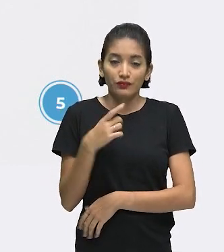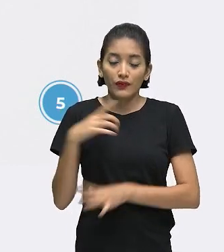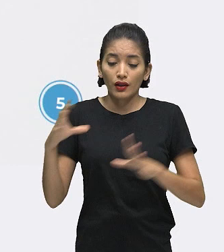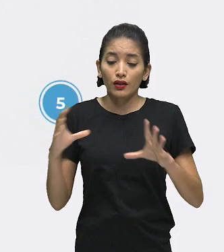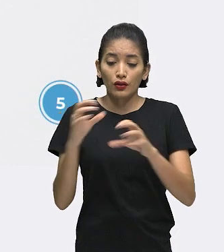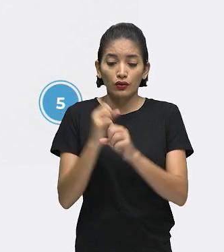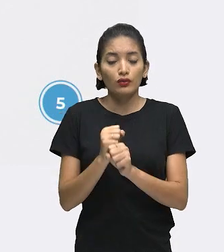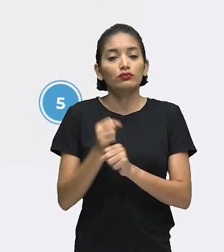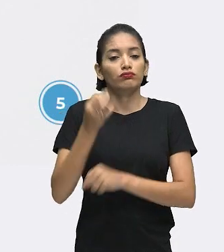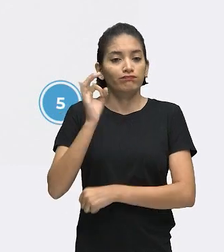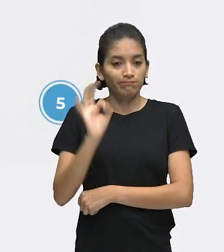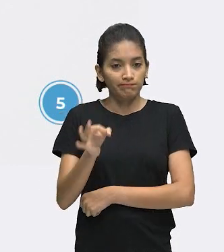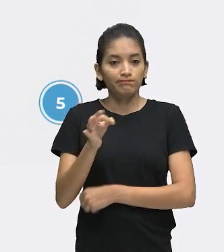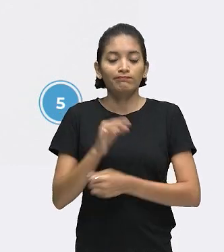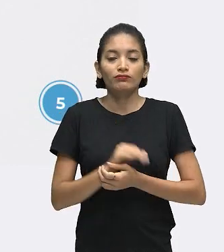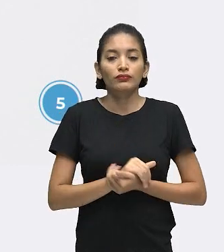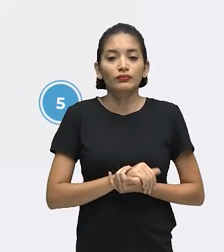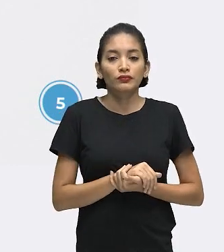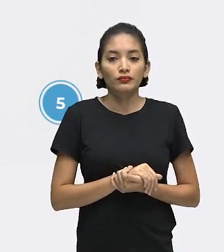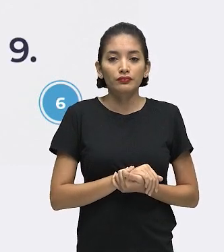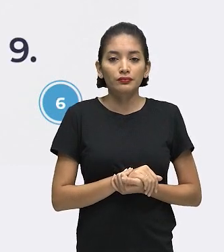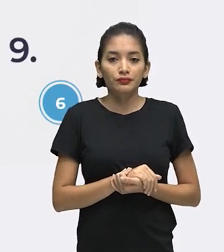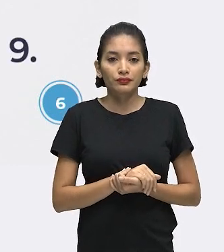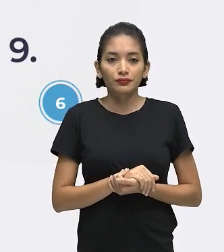resultado exato.